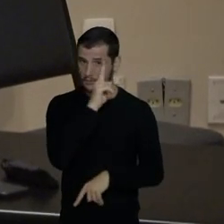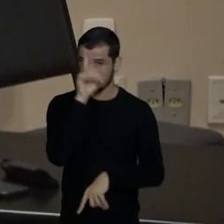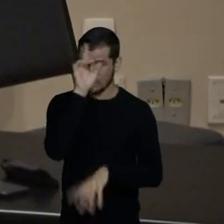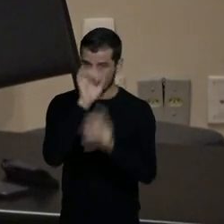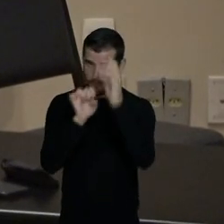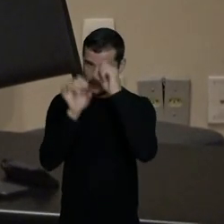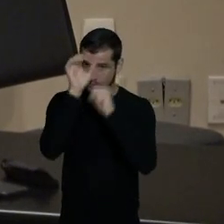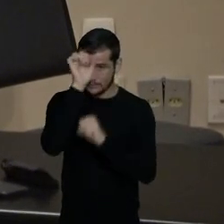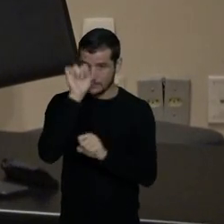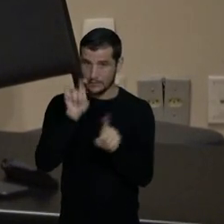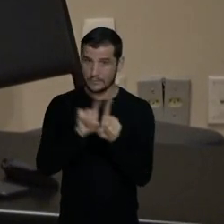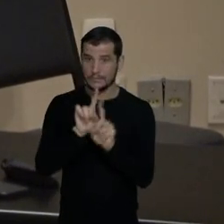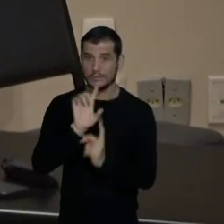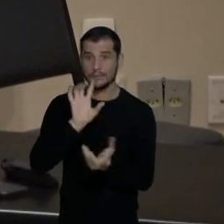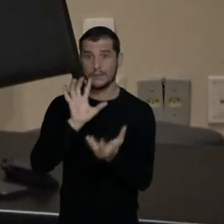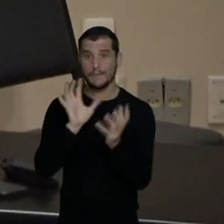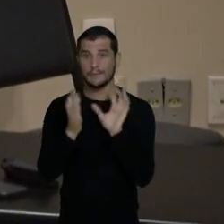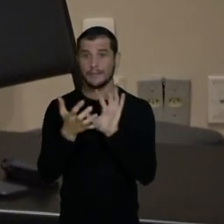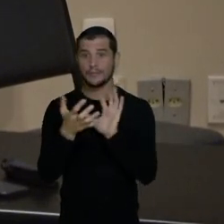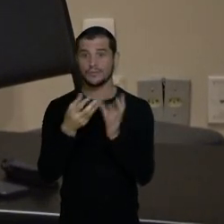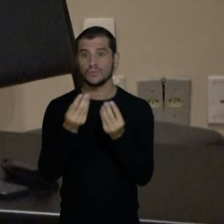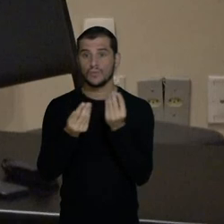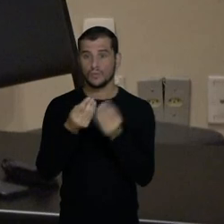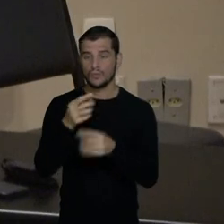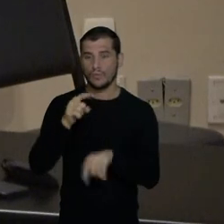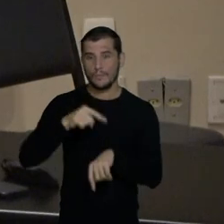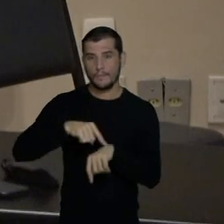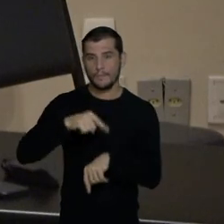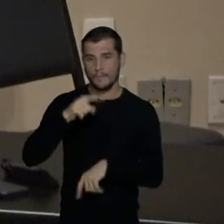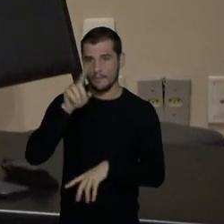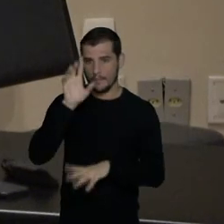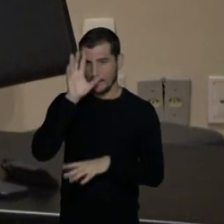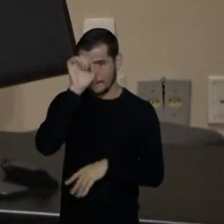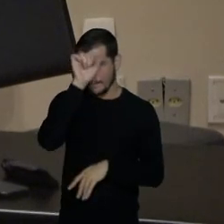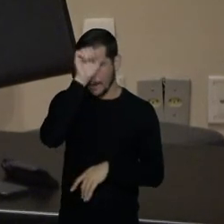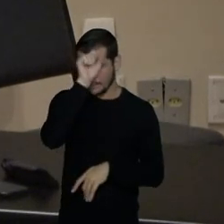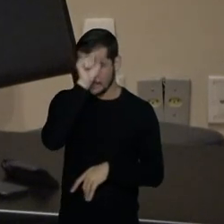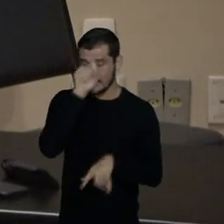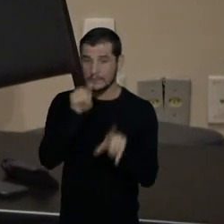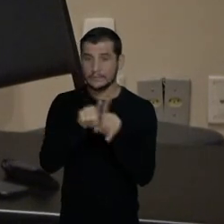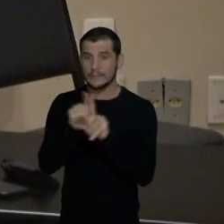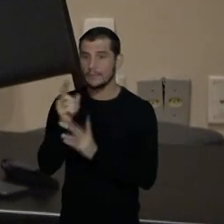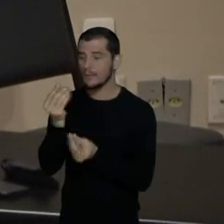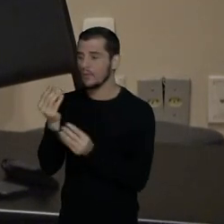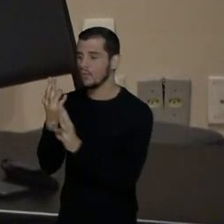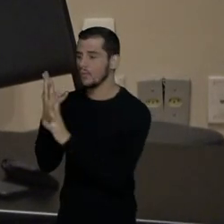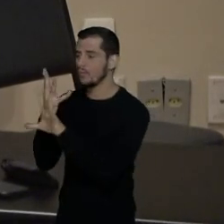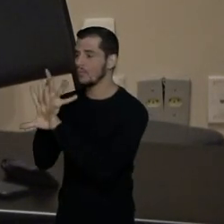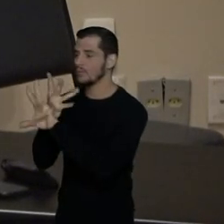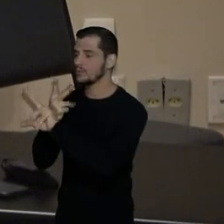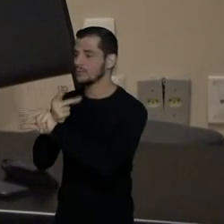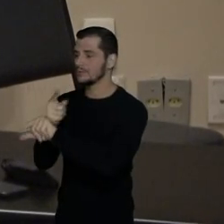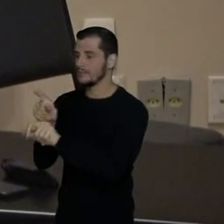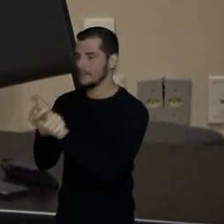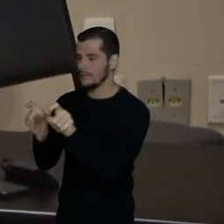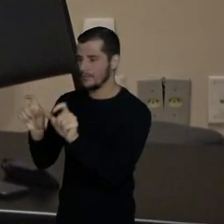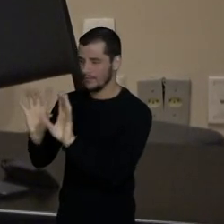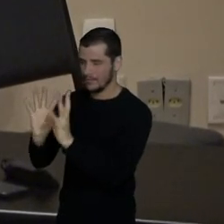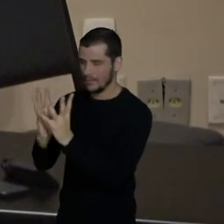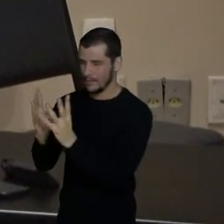aprendizagem e trazer bastante um pouquinho do que que a equipe multidisciplinar do núcleo desenvolver